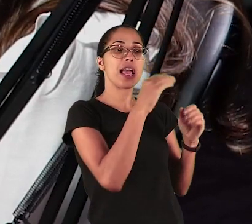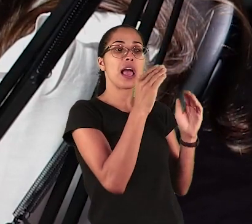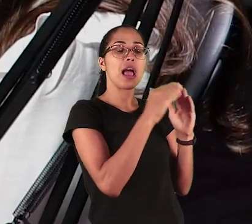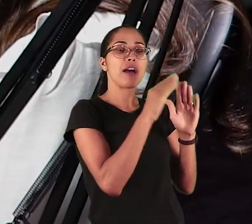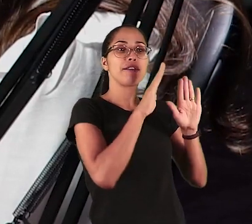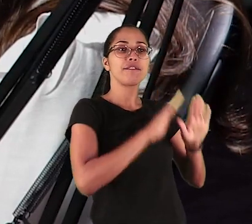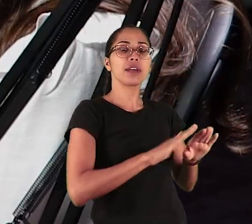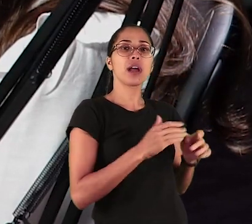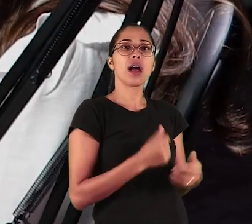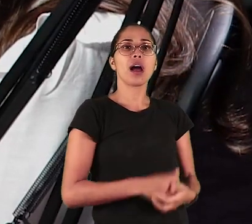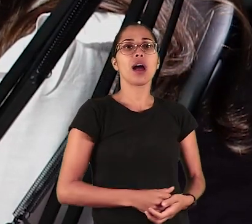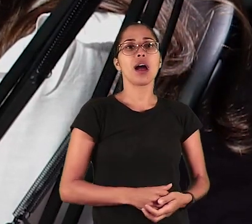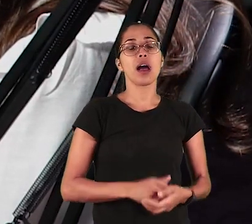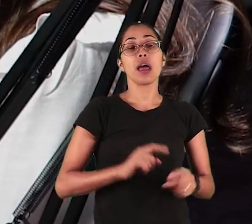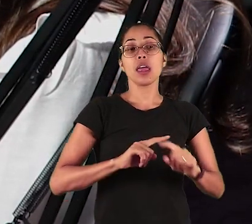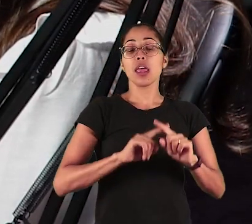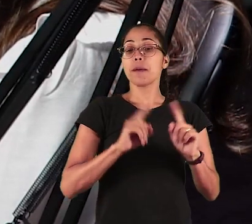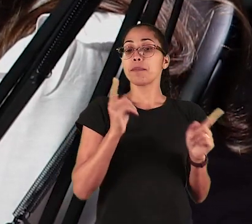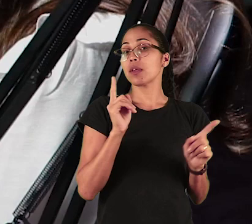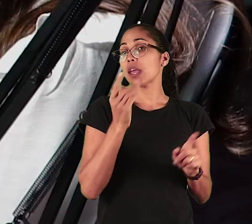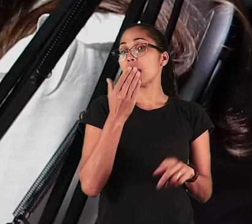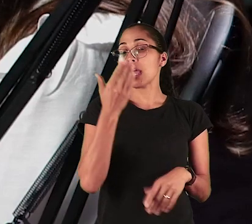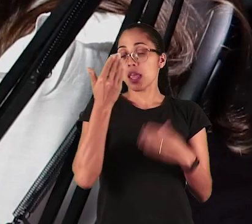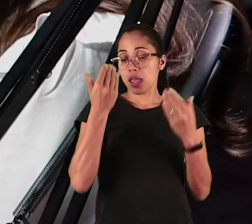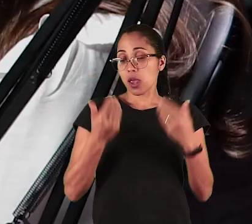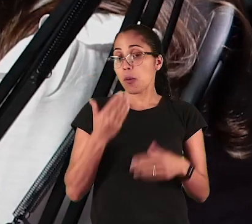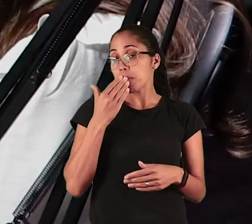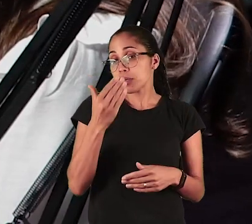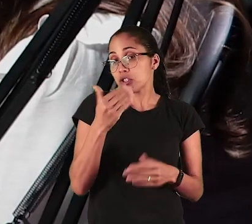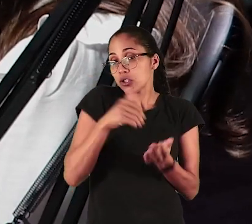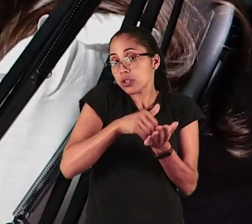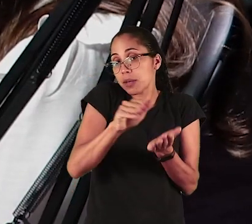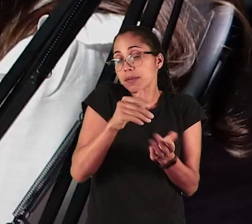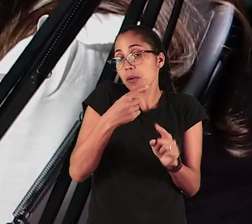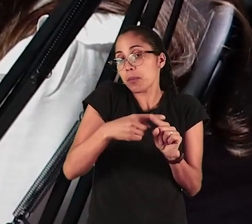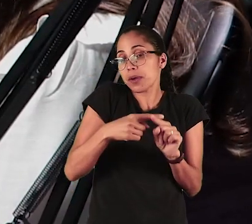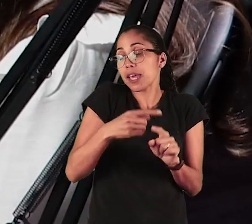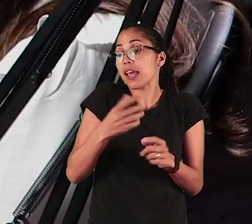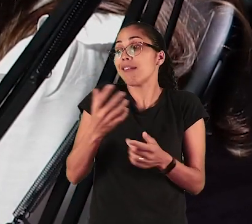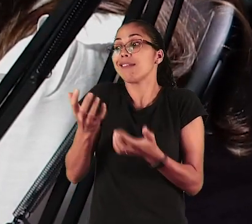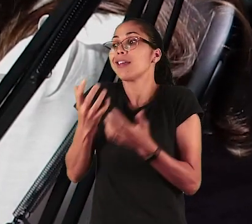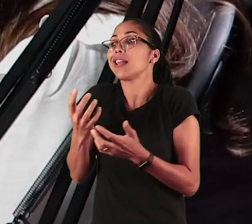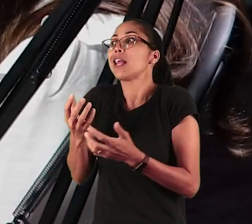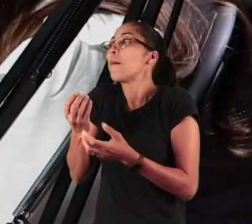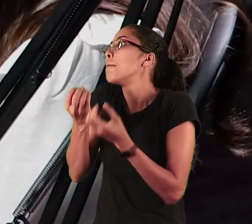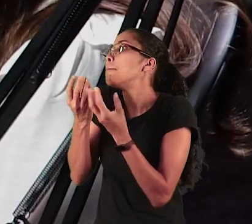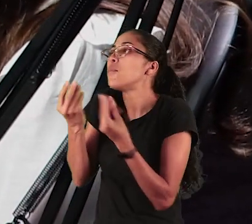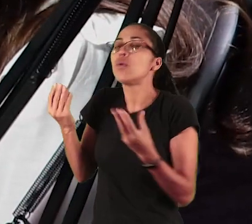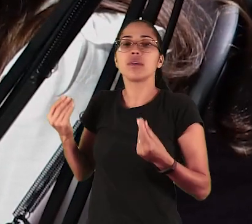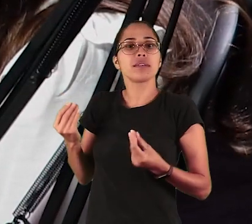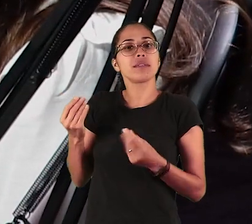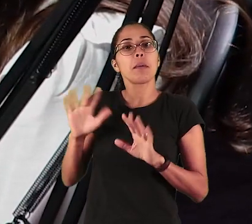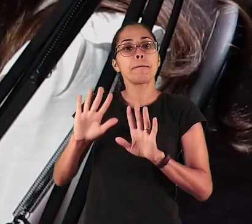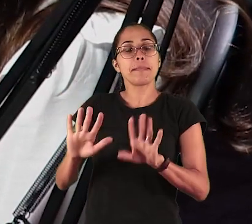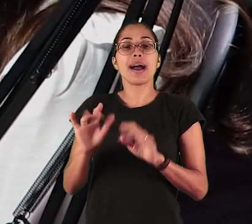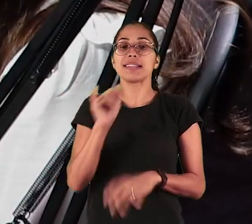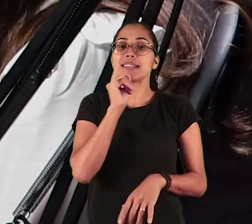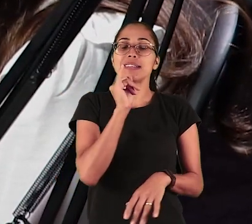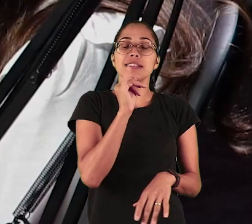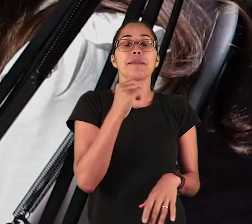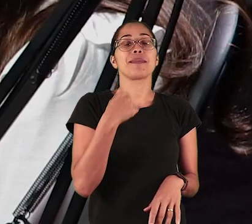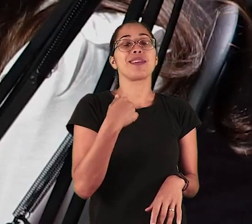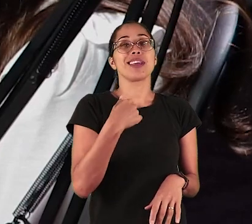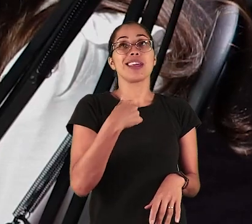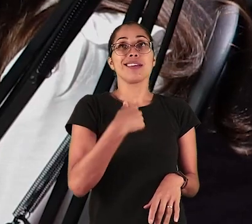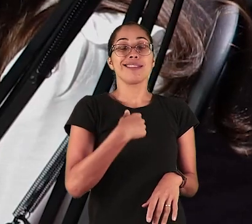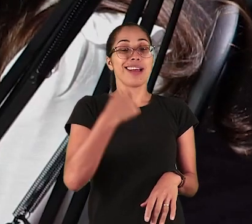foi pedir pra algo que eu almejava muito uma coisa que queria muito mas às vezes a gente não tenta desprendimento de falar que aqui nesse lugar a gente já chegou no máximo